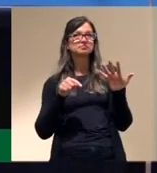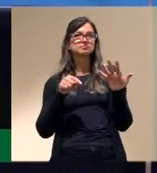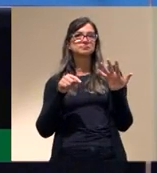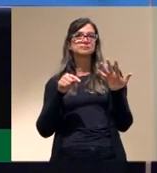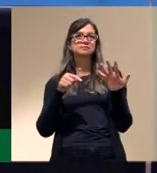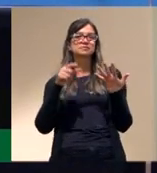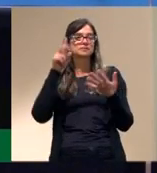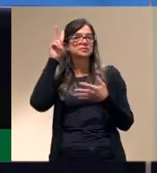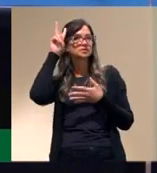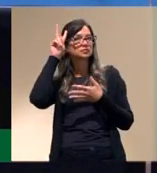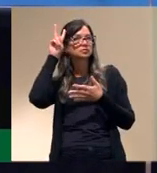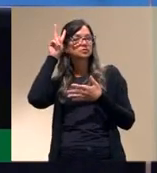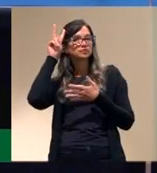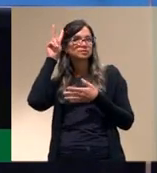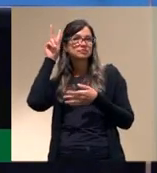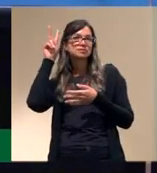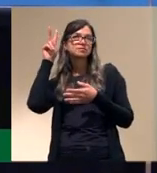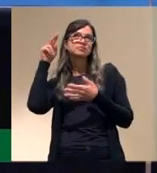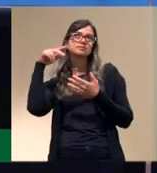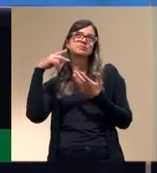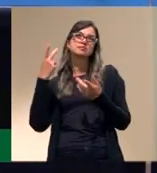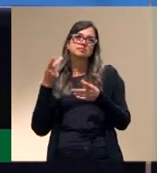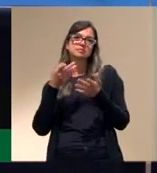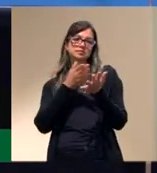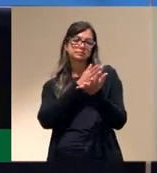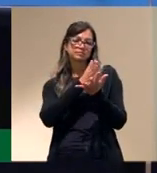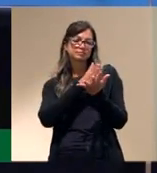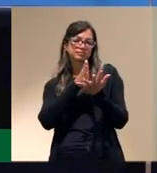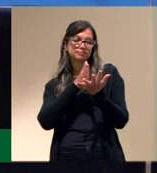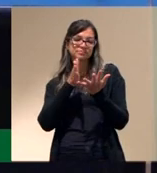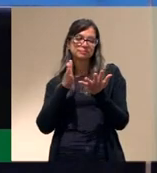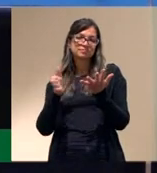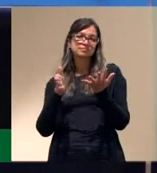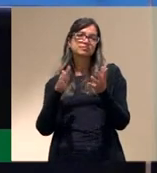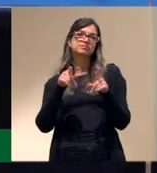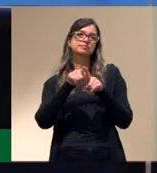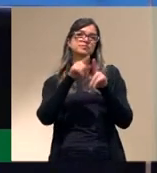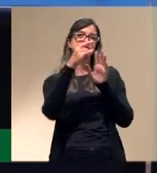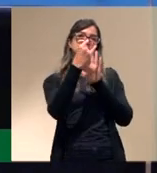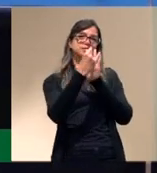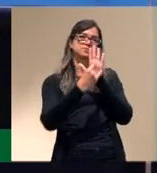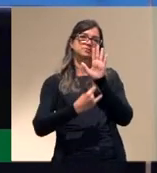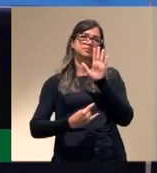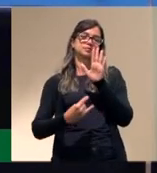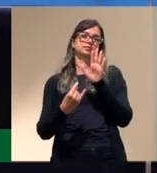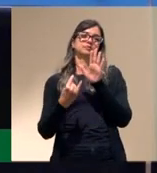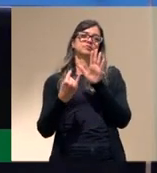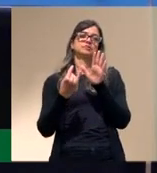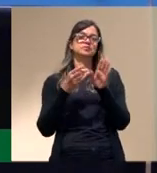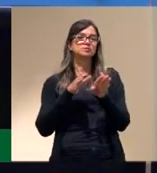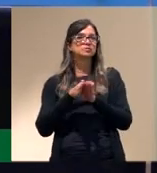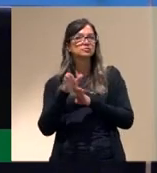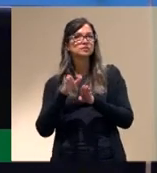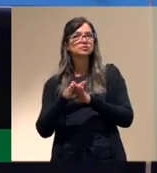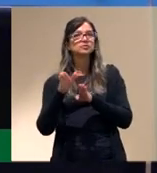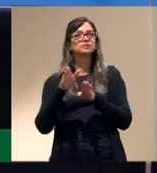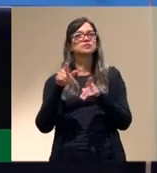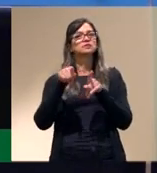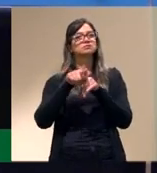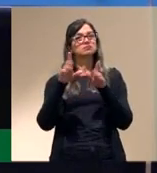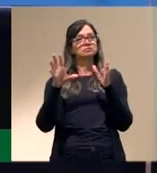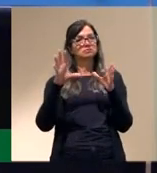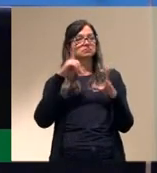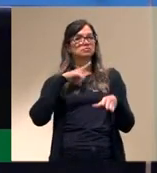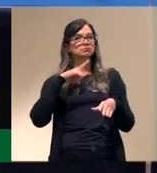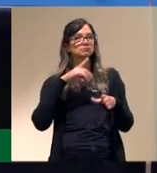dessa história, né, daquilo que são os eixos e os princípios dos documentos orientadores e que estão presentes também na